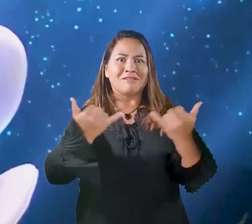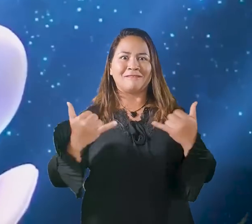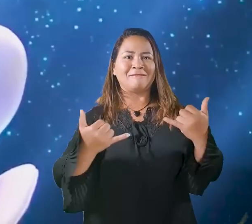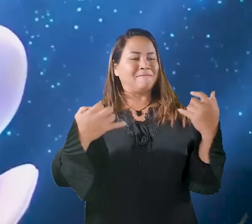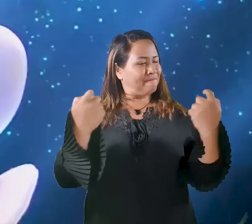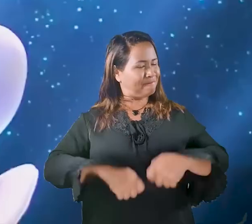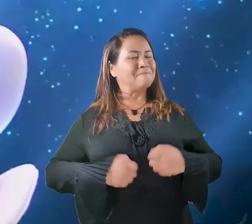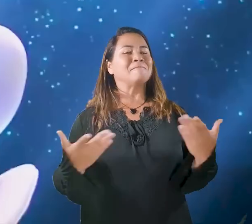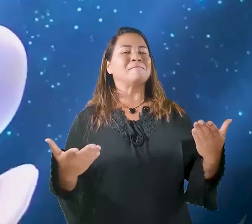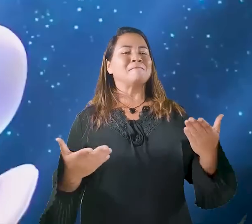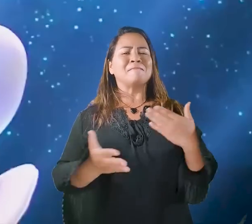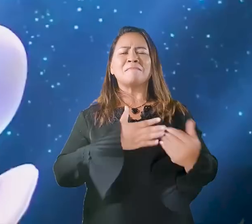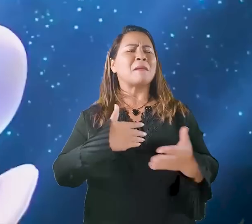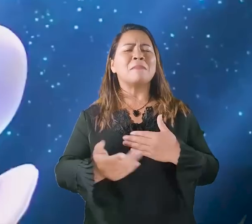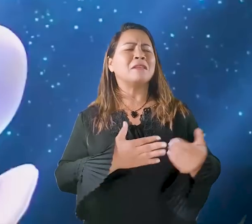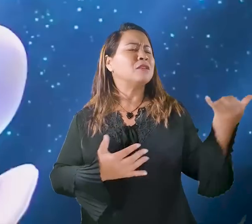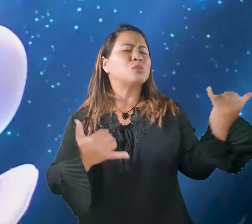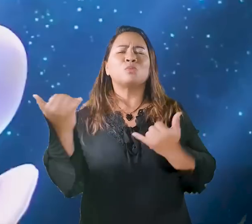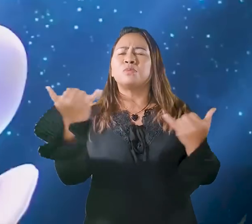vier. Não importa o que vier.